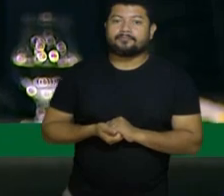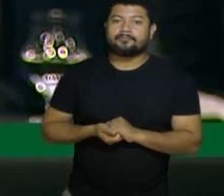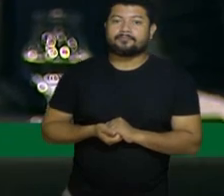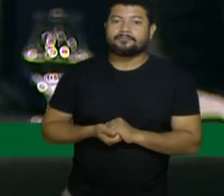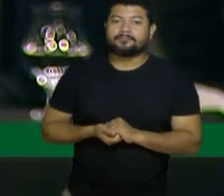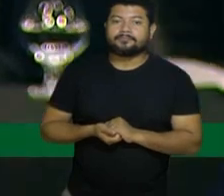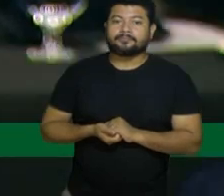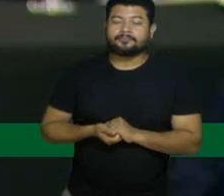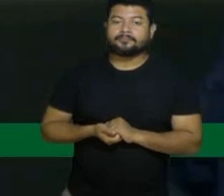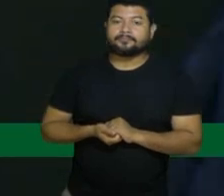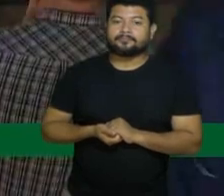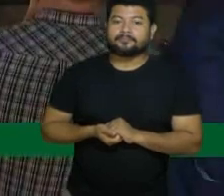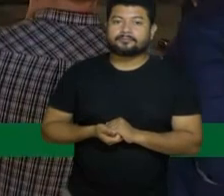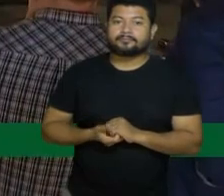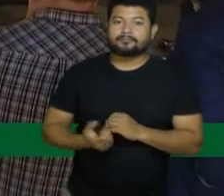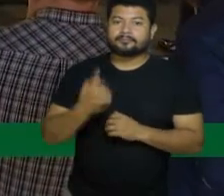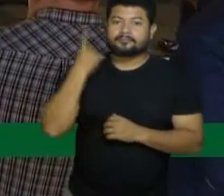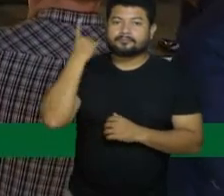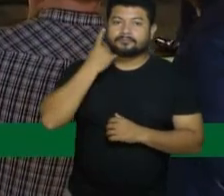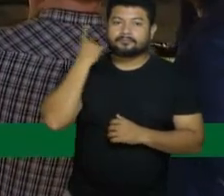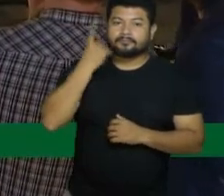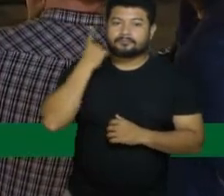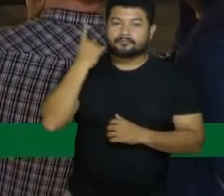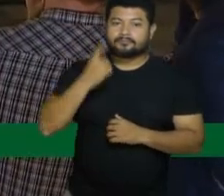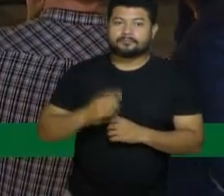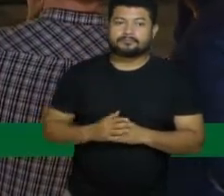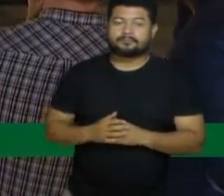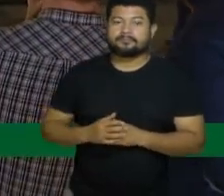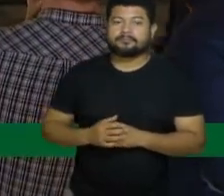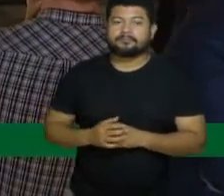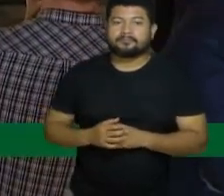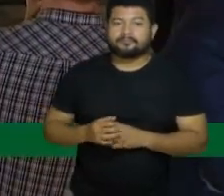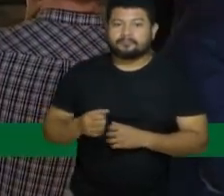Minoto Deputado Sérgio Mota